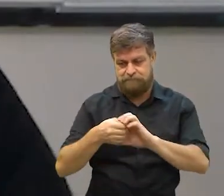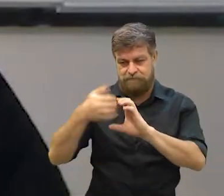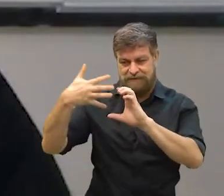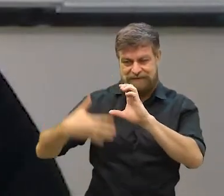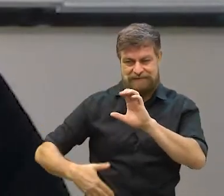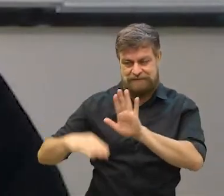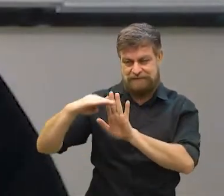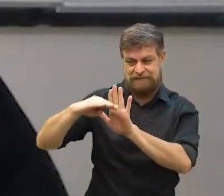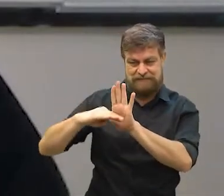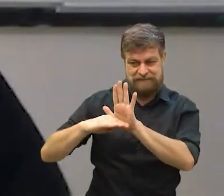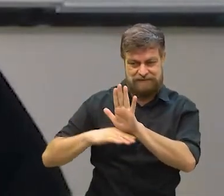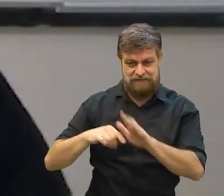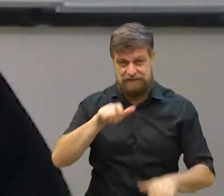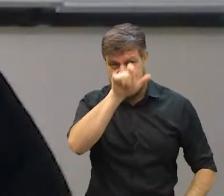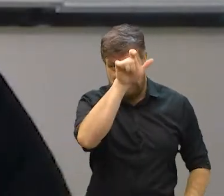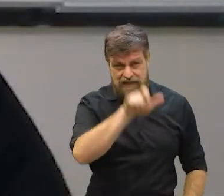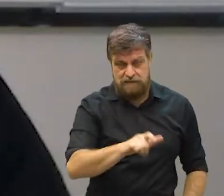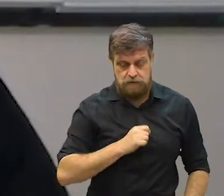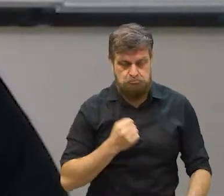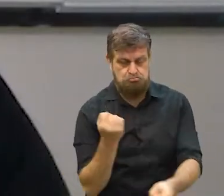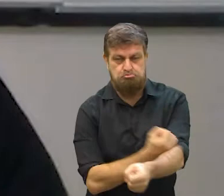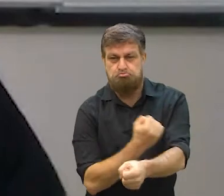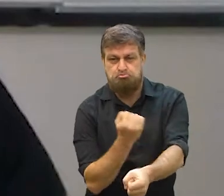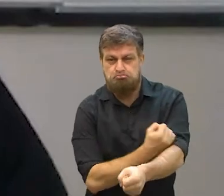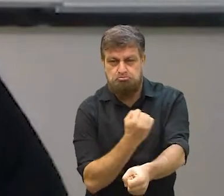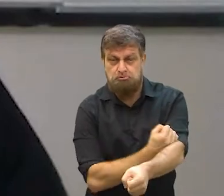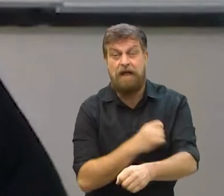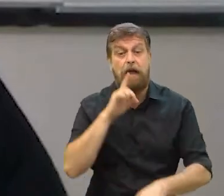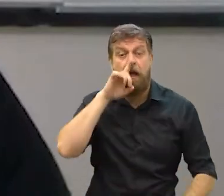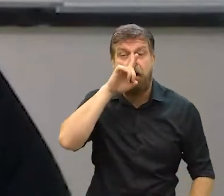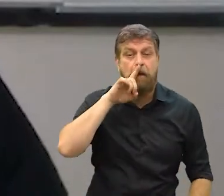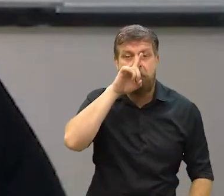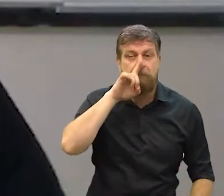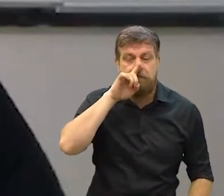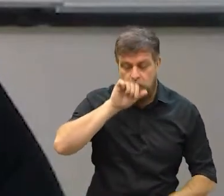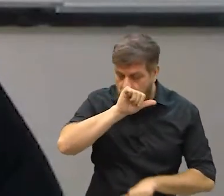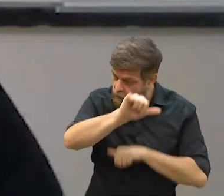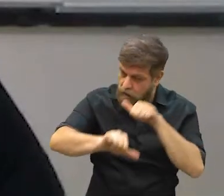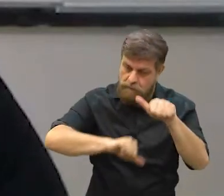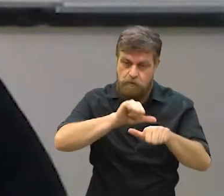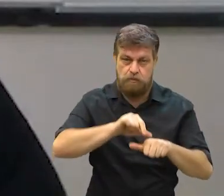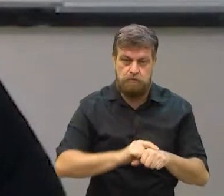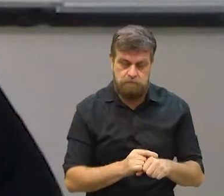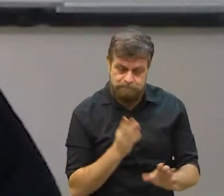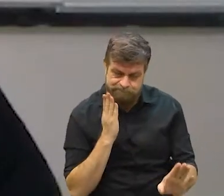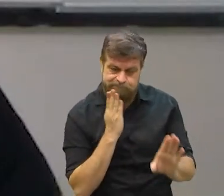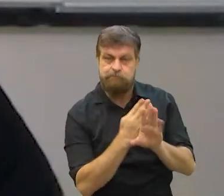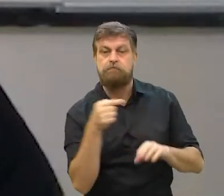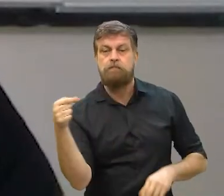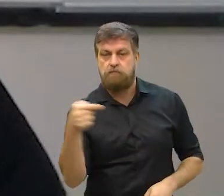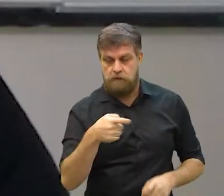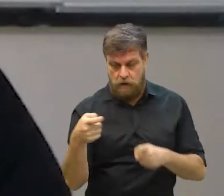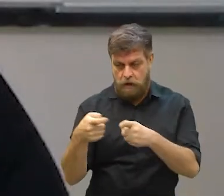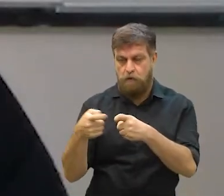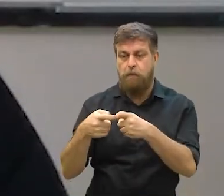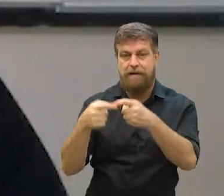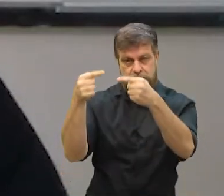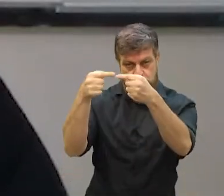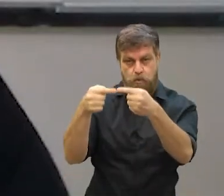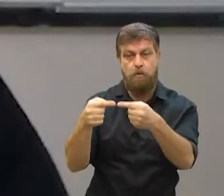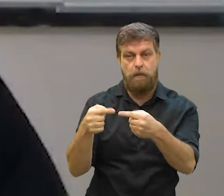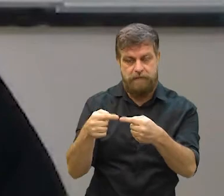anterior de drogas altamente viciantes e perigosas, reconhecendo o seu valor medicinal.